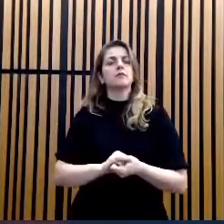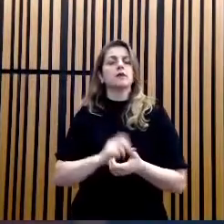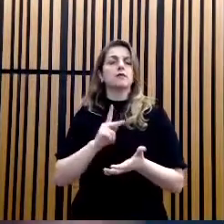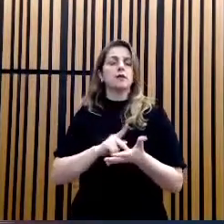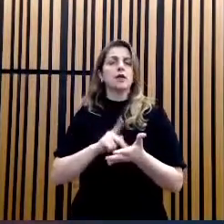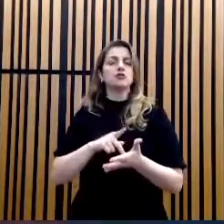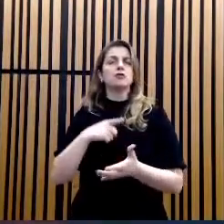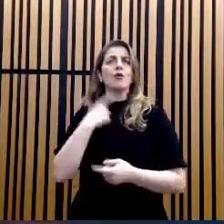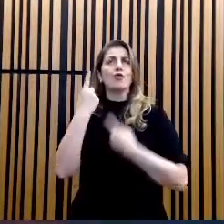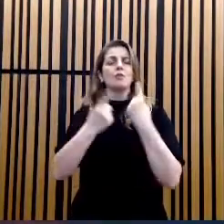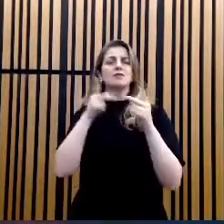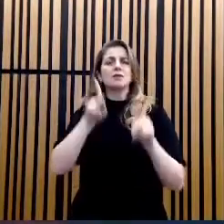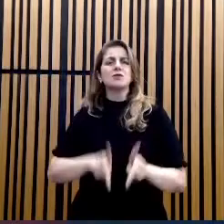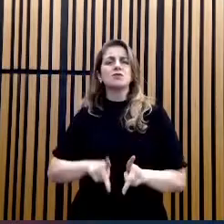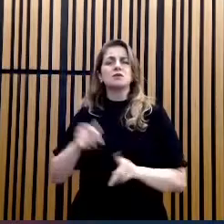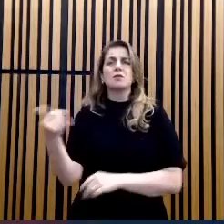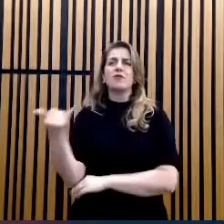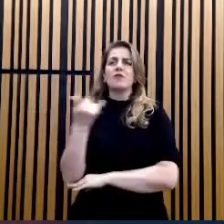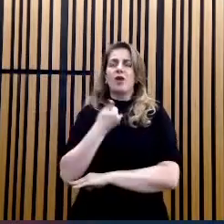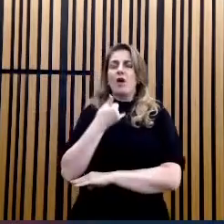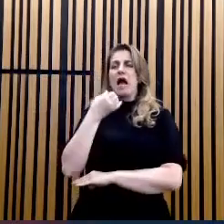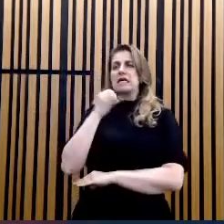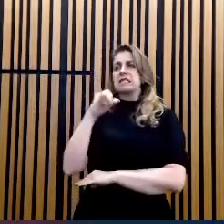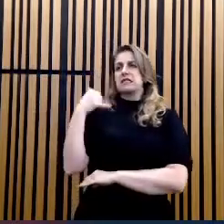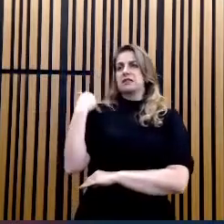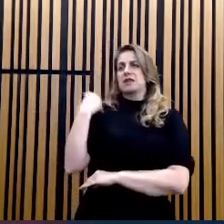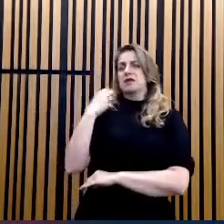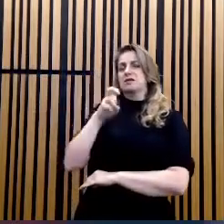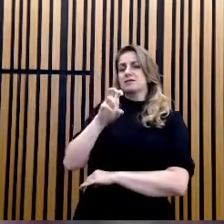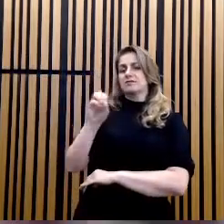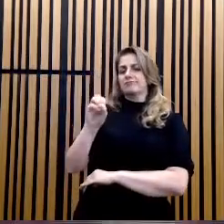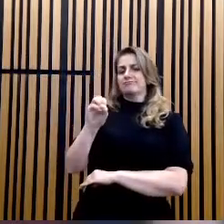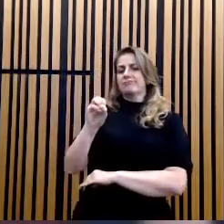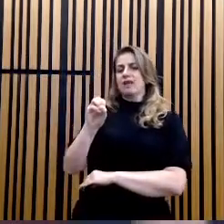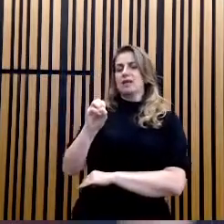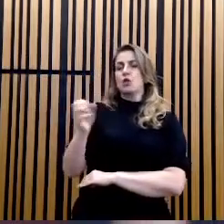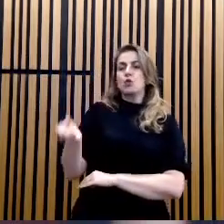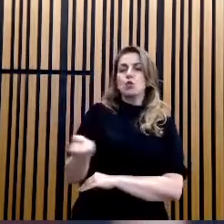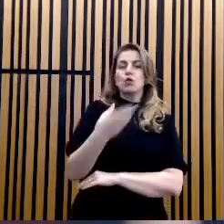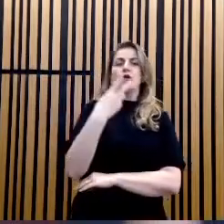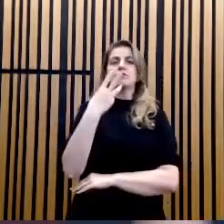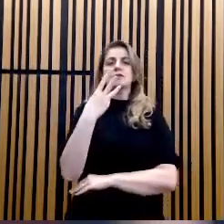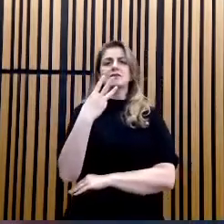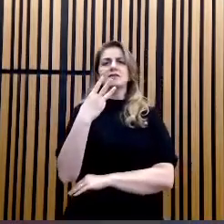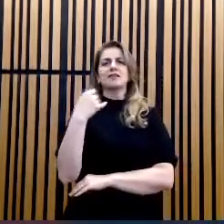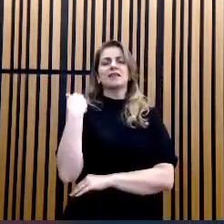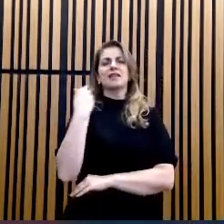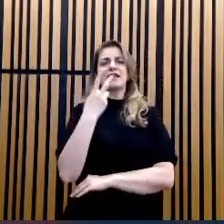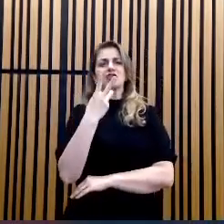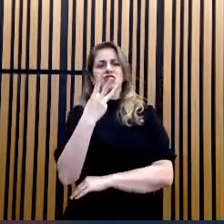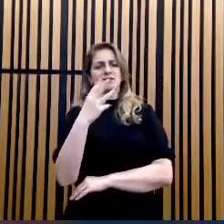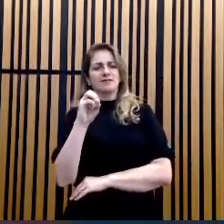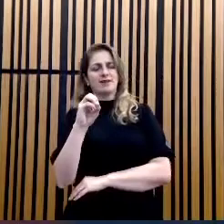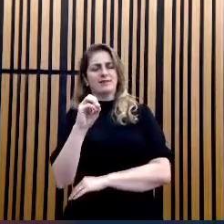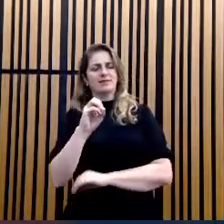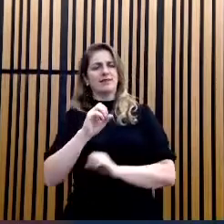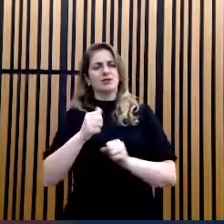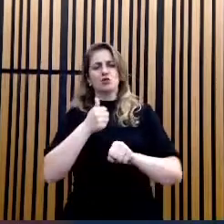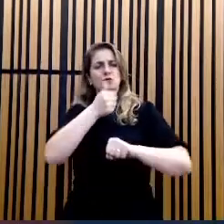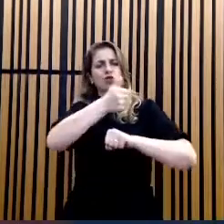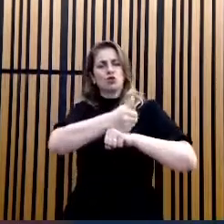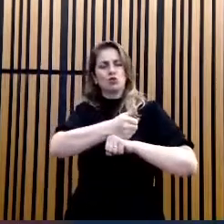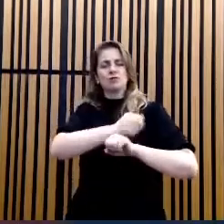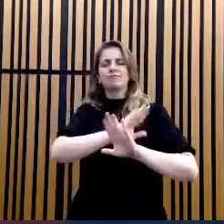Eu ouço muito as pessoas falarem por aí que os 50 são os novos 30. Gente, os 50 não são os novos